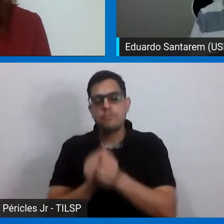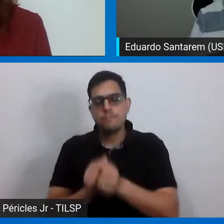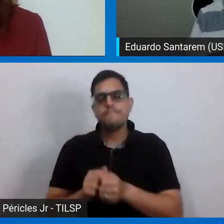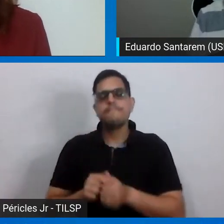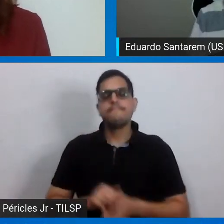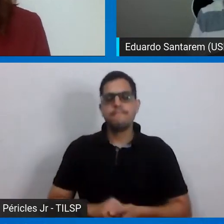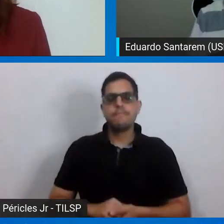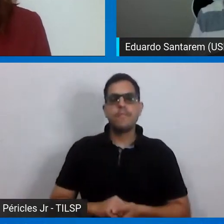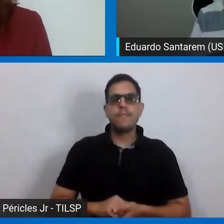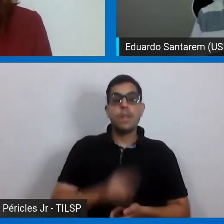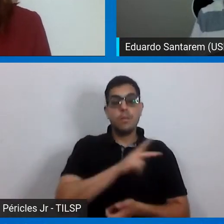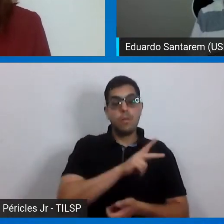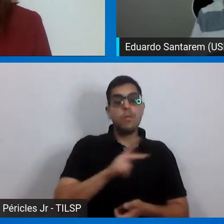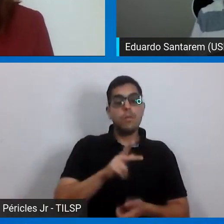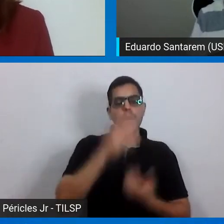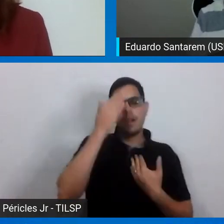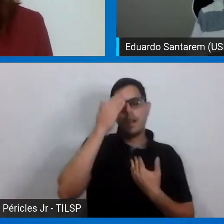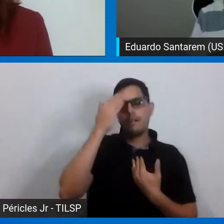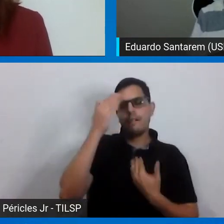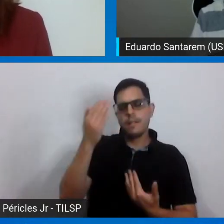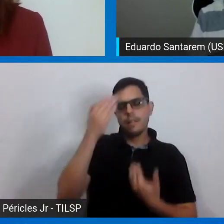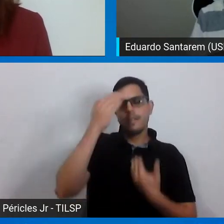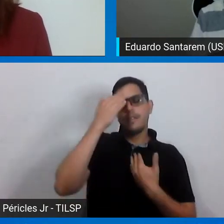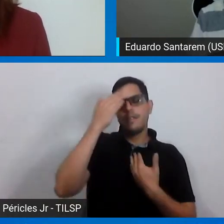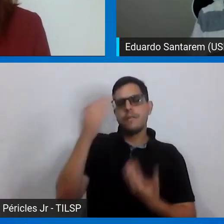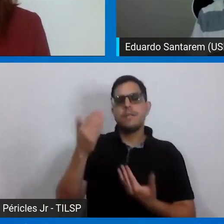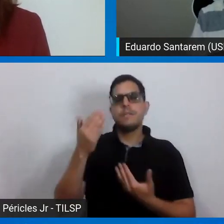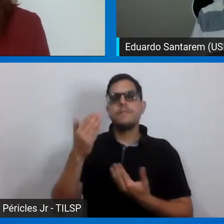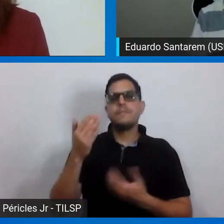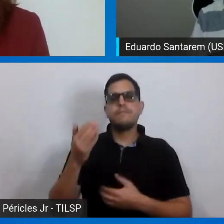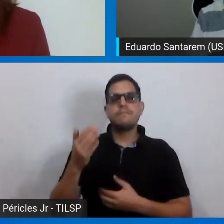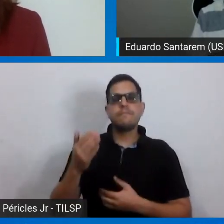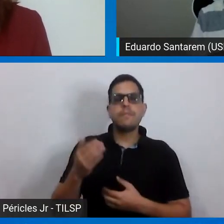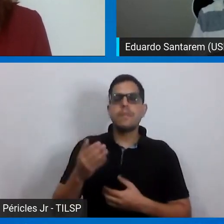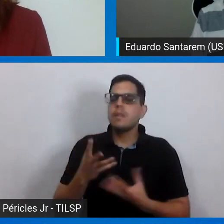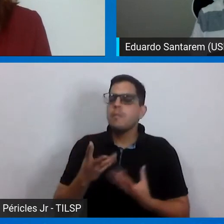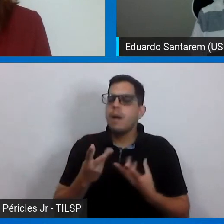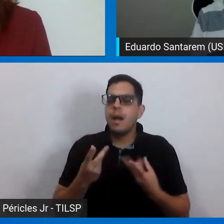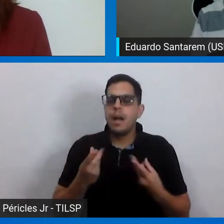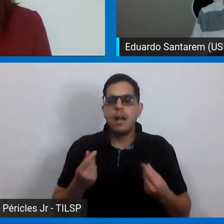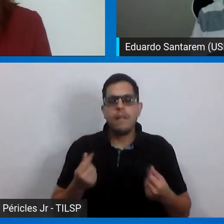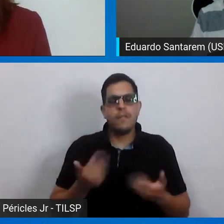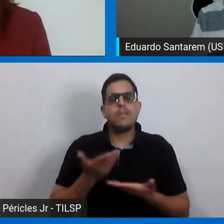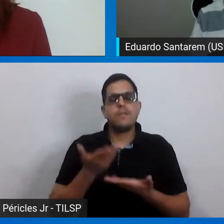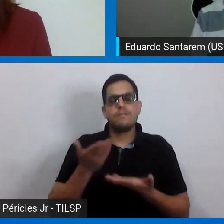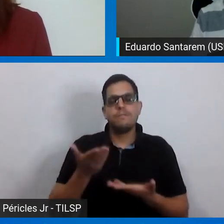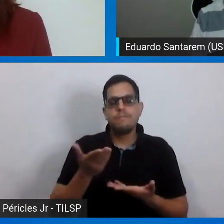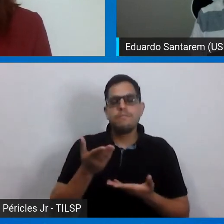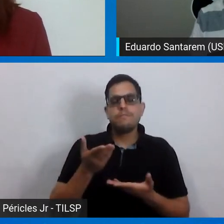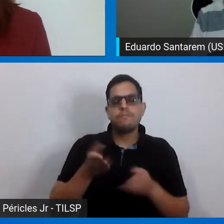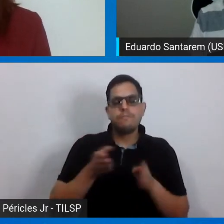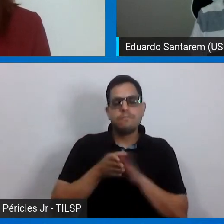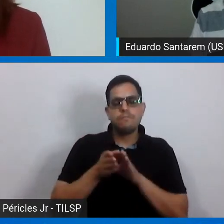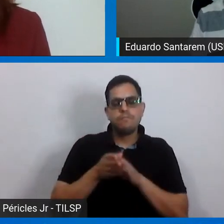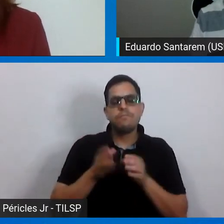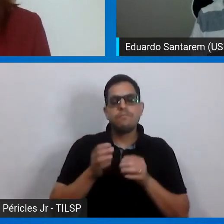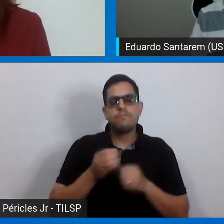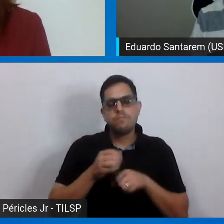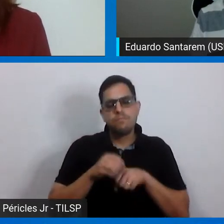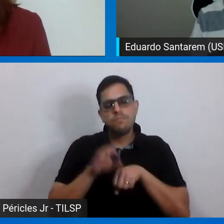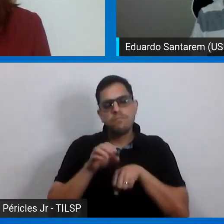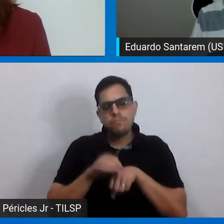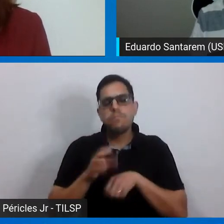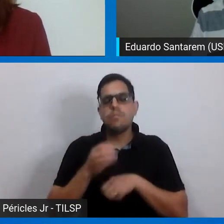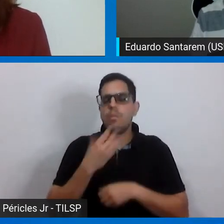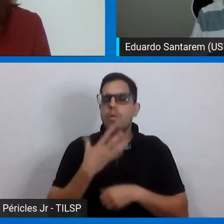nós que agradecemos a sua excelente contribuição e é isso mesmo nós temos